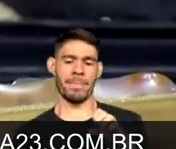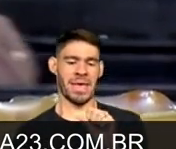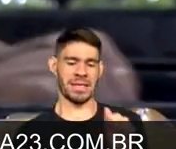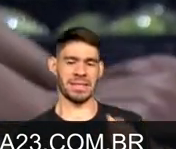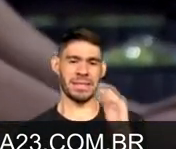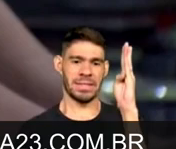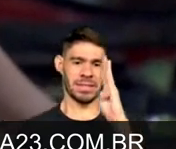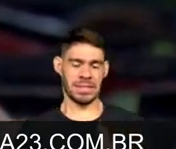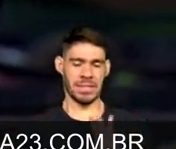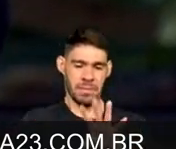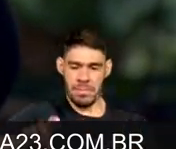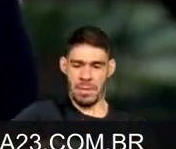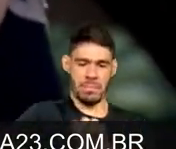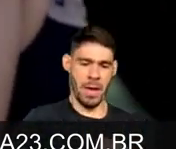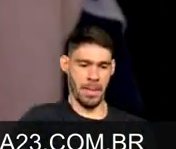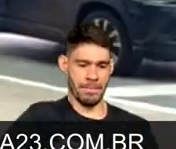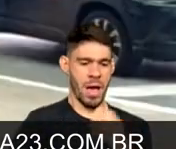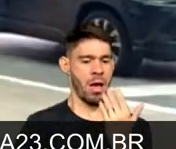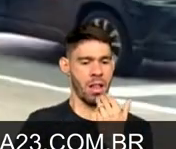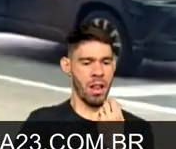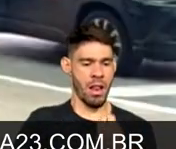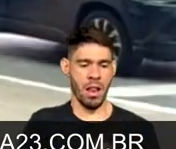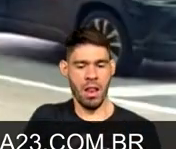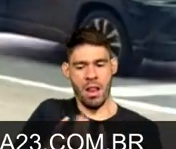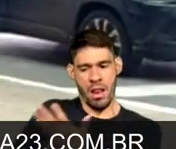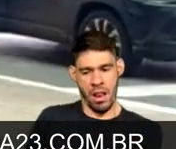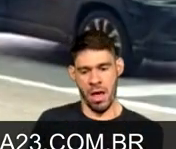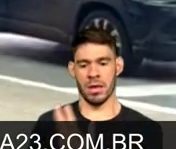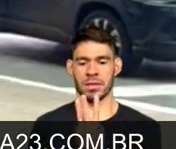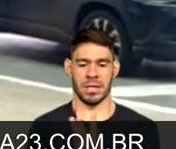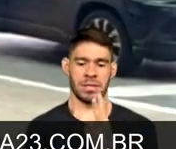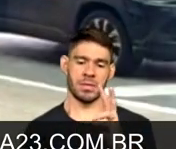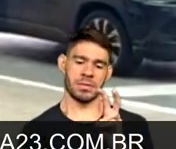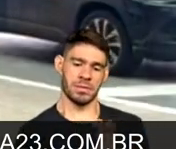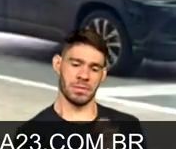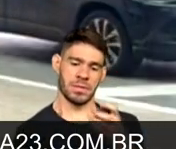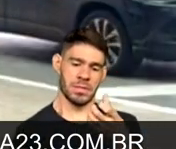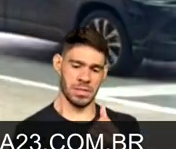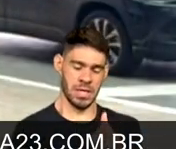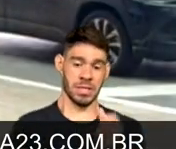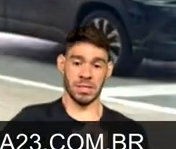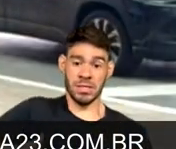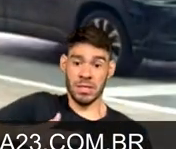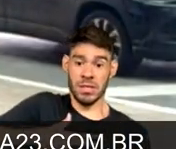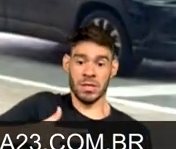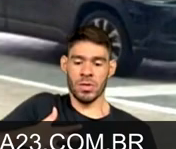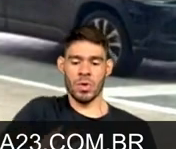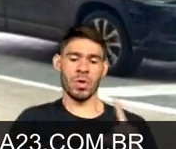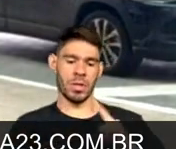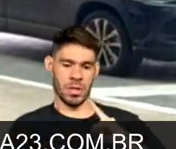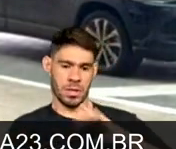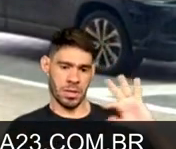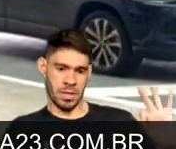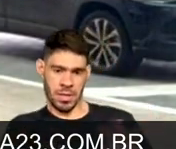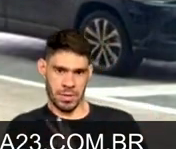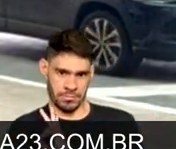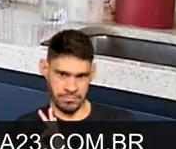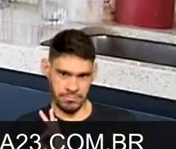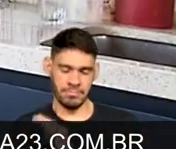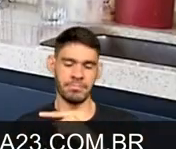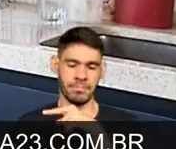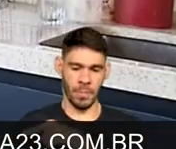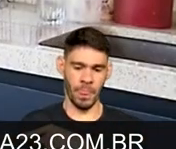esses alimentos e entrega para as 356 instituições cadastradas no Sesc Mesa